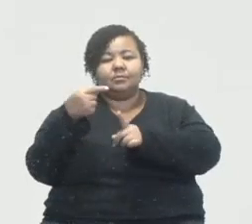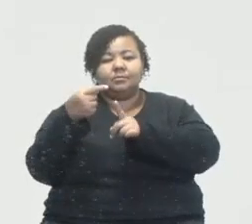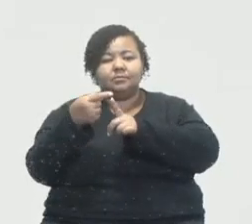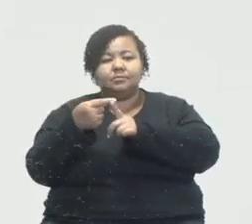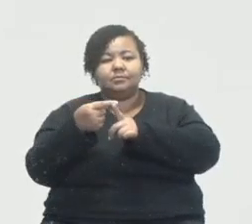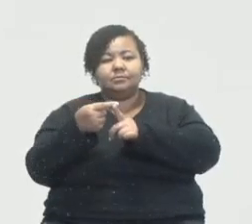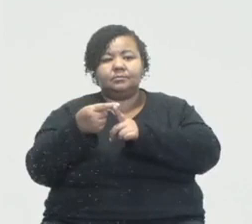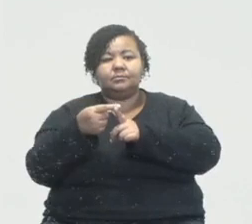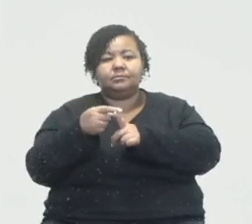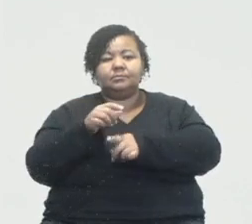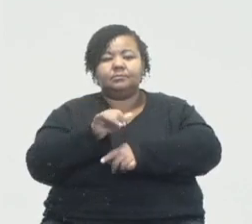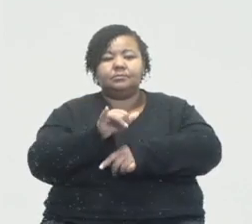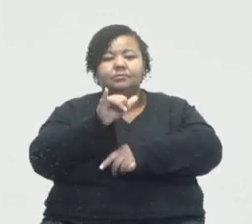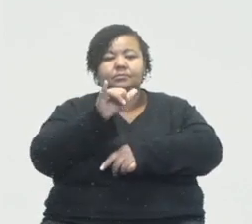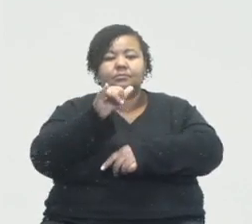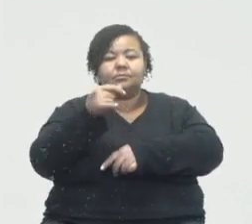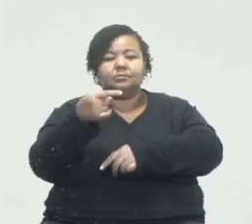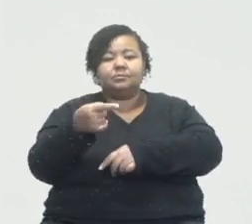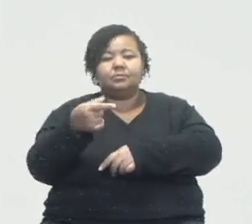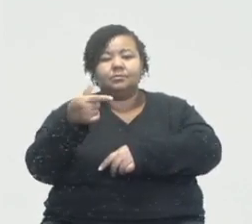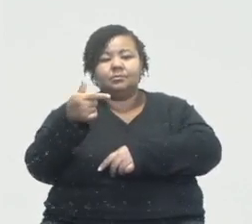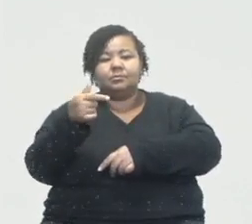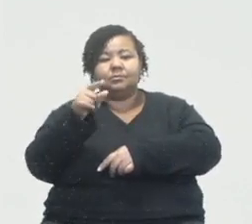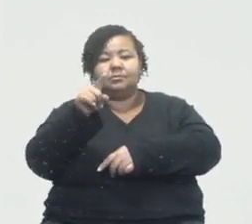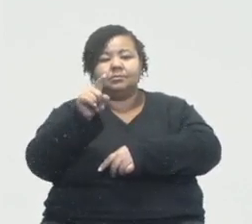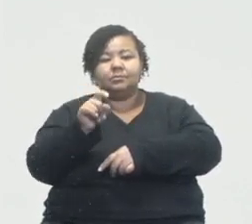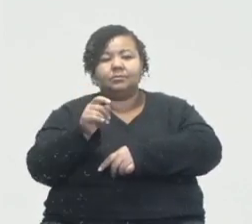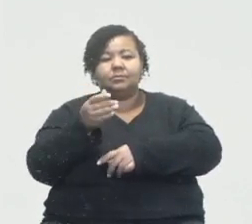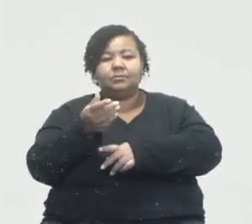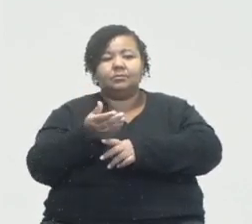mais y menos 2x